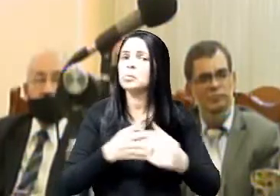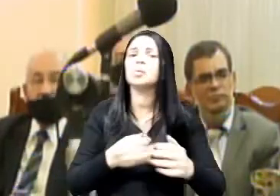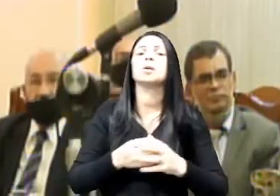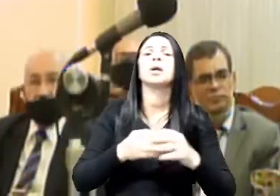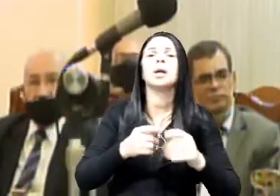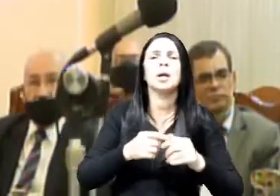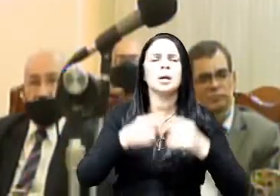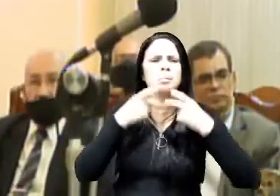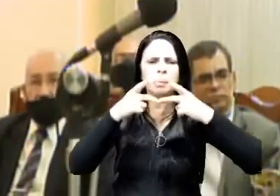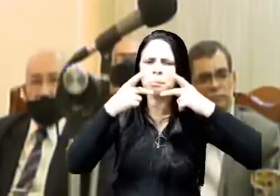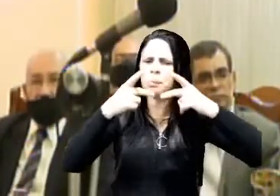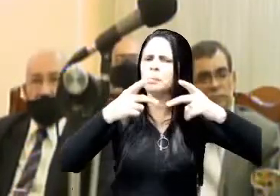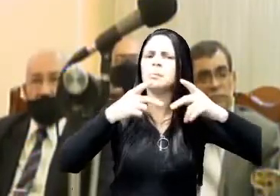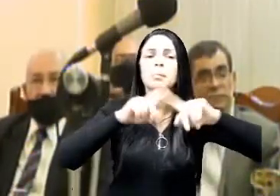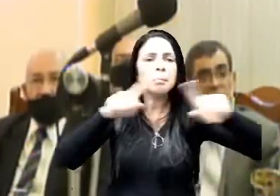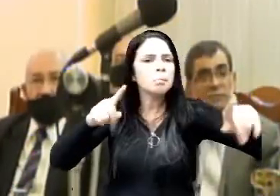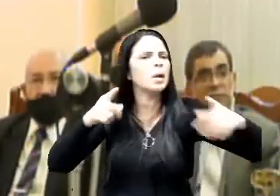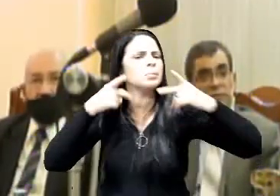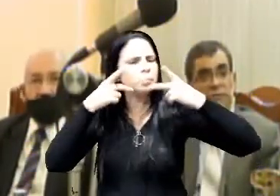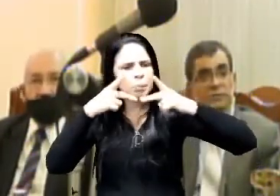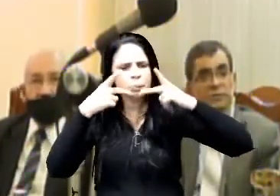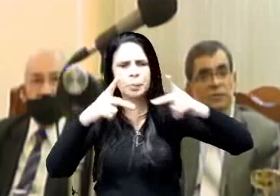pregado.